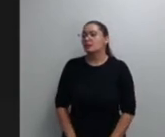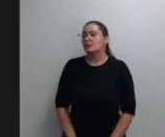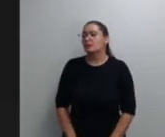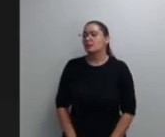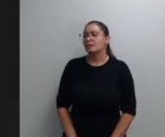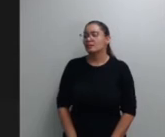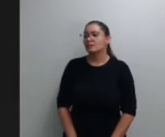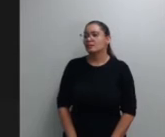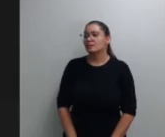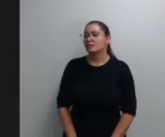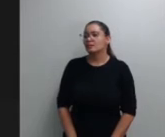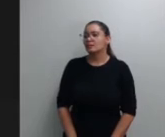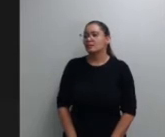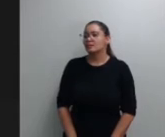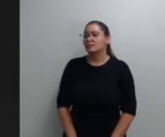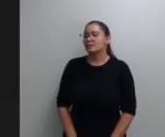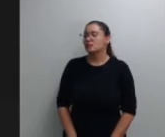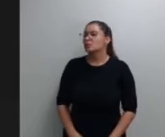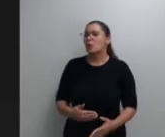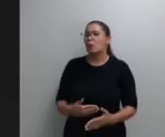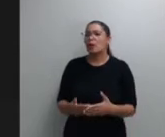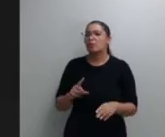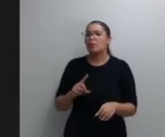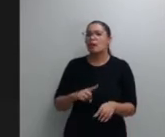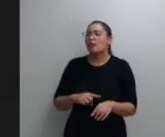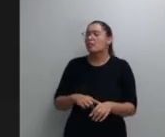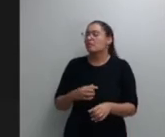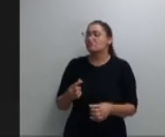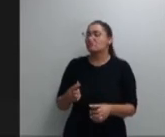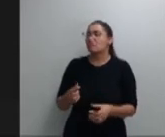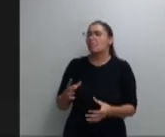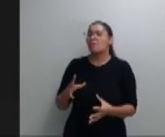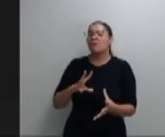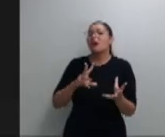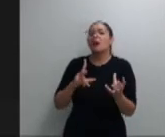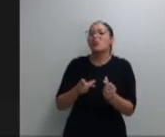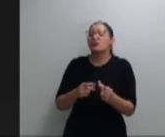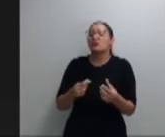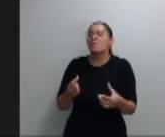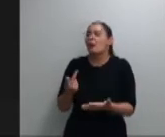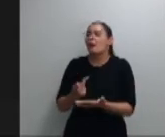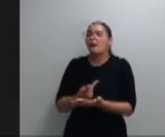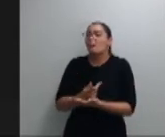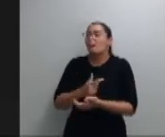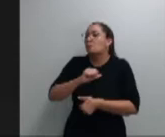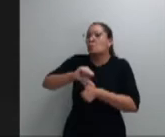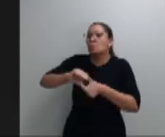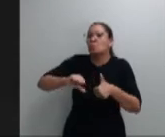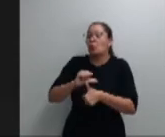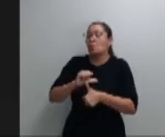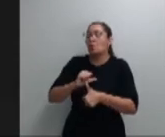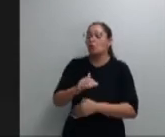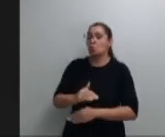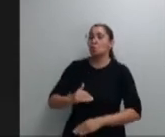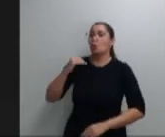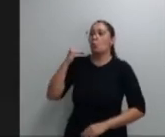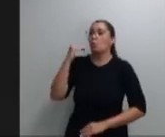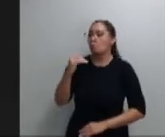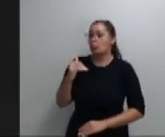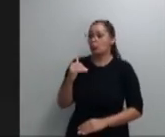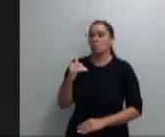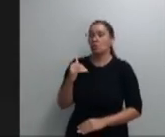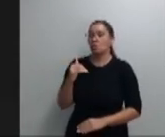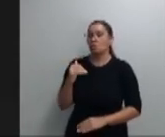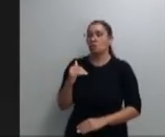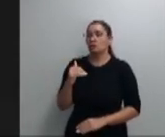poderia fazê-lo a qualquer tempo não iria alterar ministro porque na verdade ela não alterou ele supriu a omissão isso exatamente